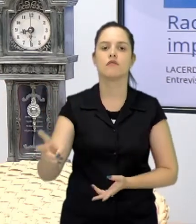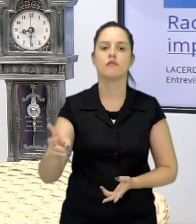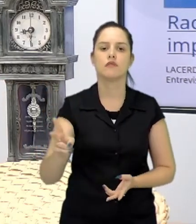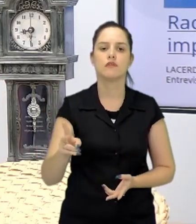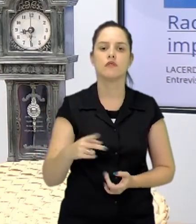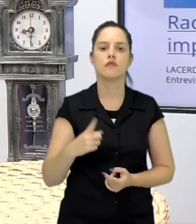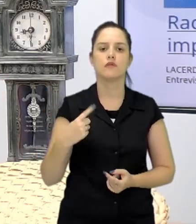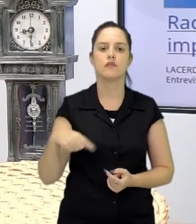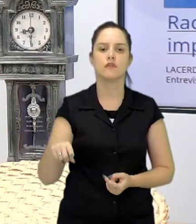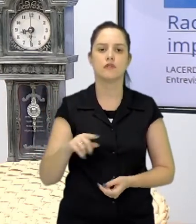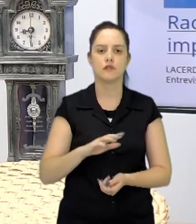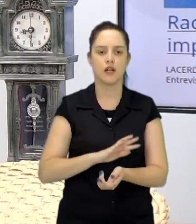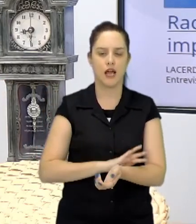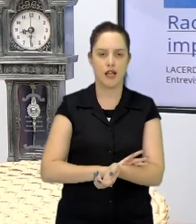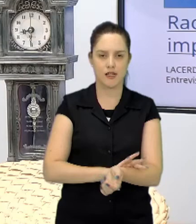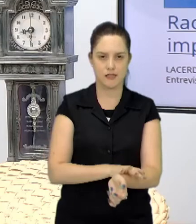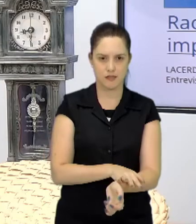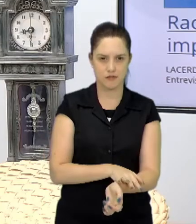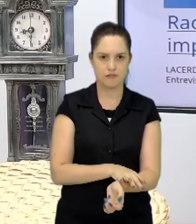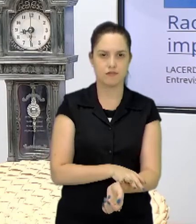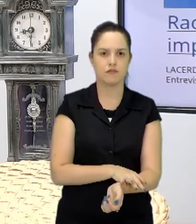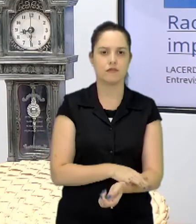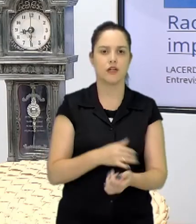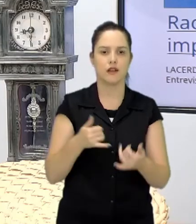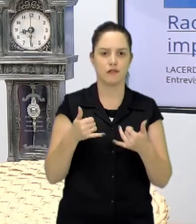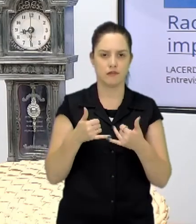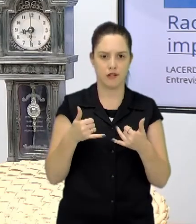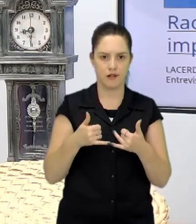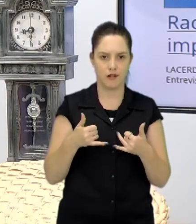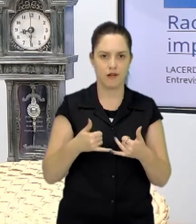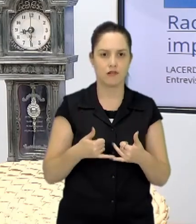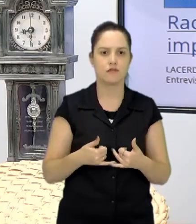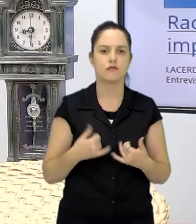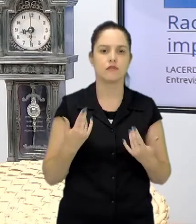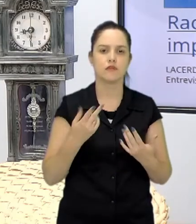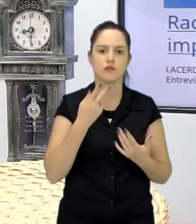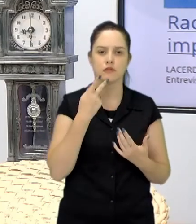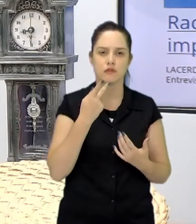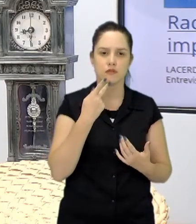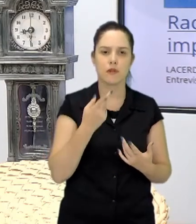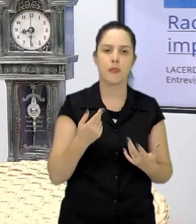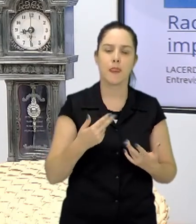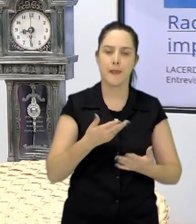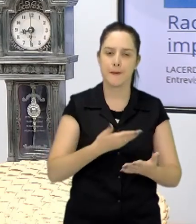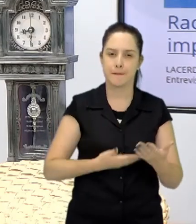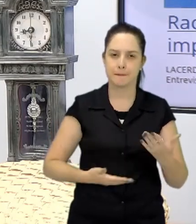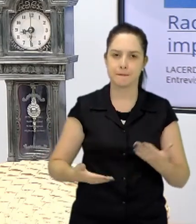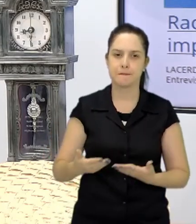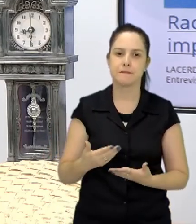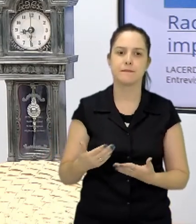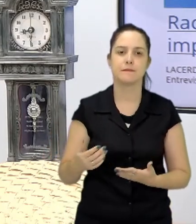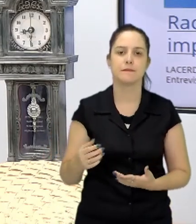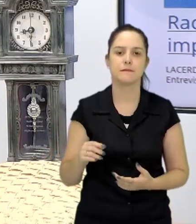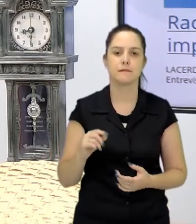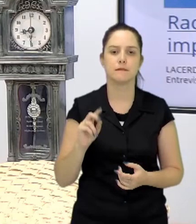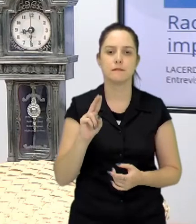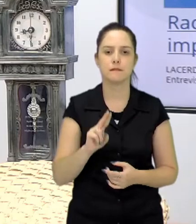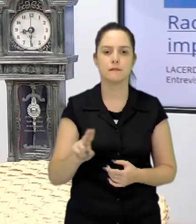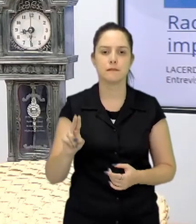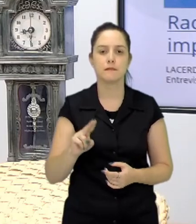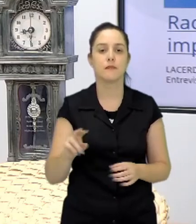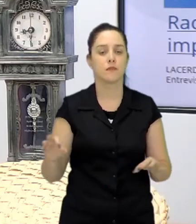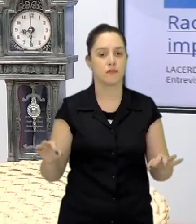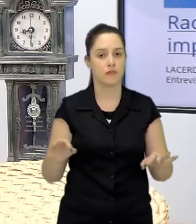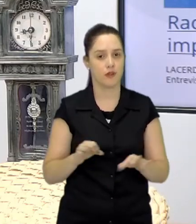os algoritmos racistas na internet. E aí, estudante, como estamos nesse eixo de investigação científica, eu trouxe a matéria